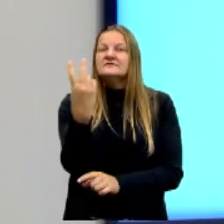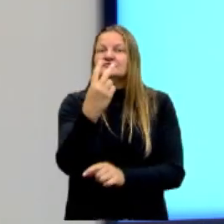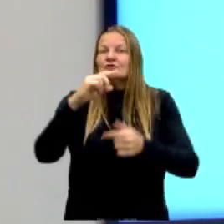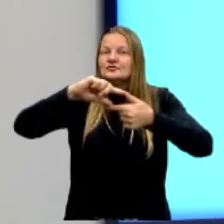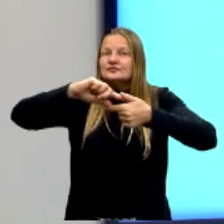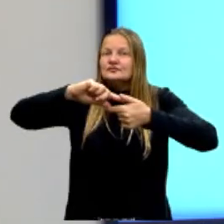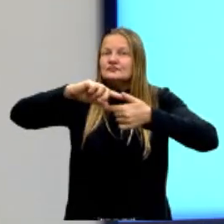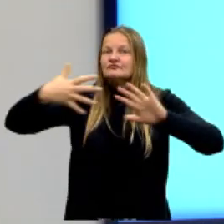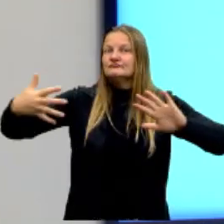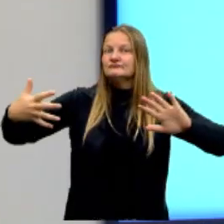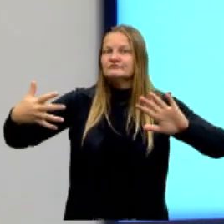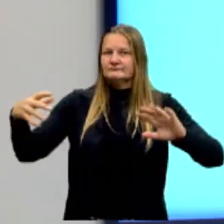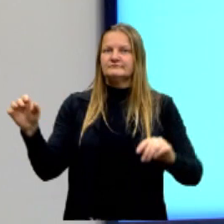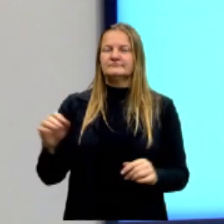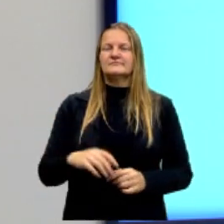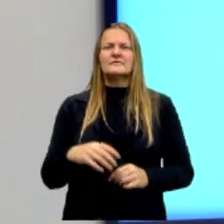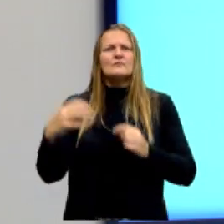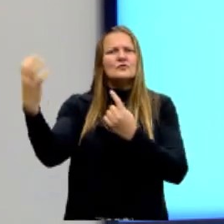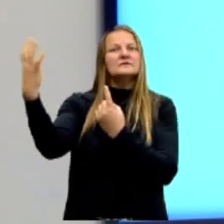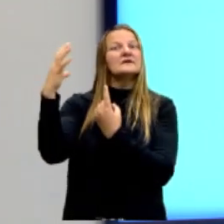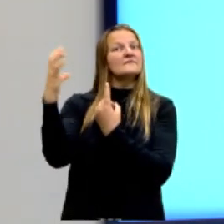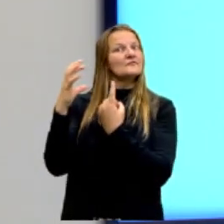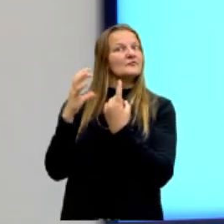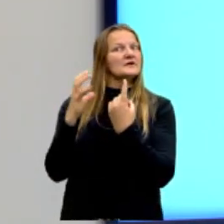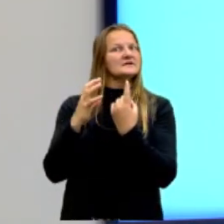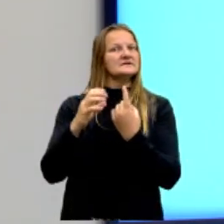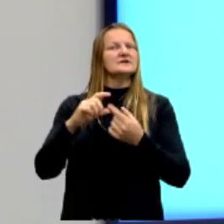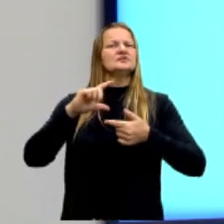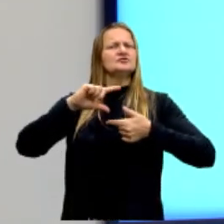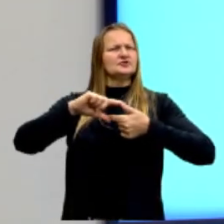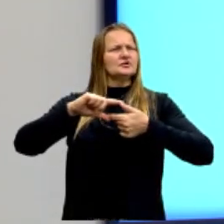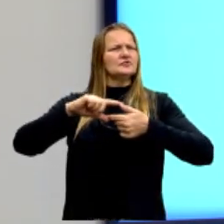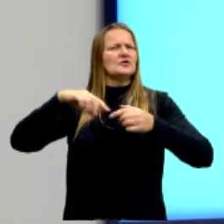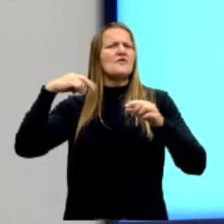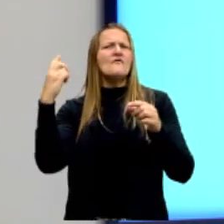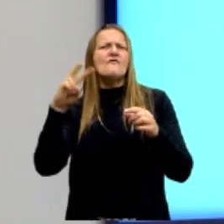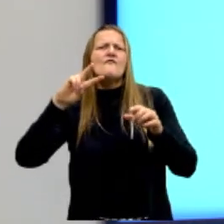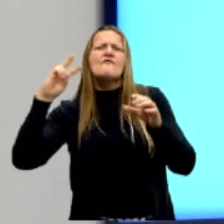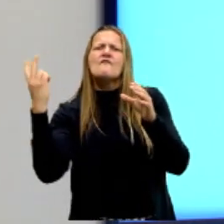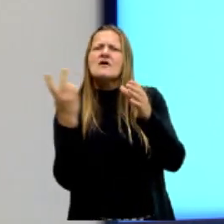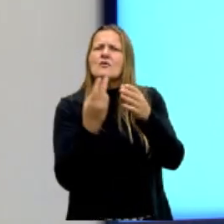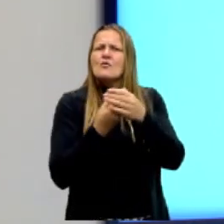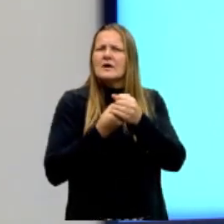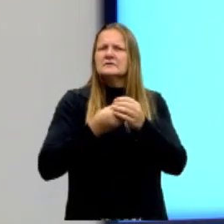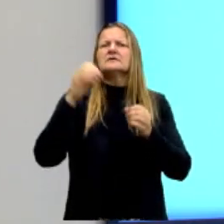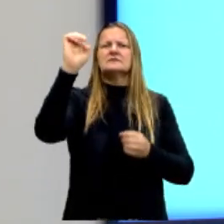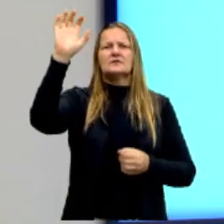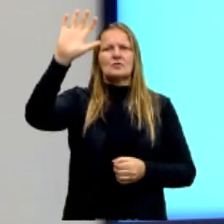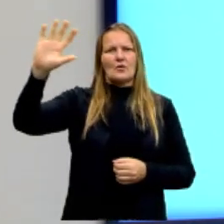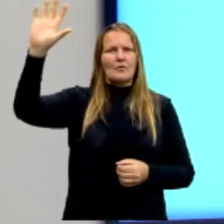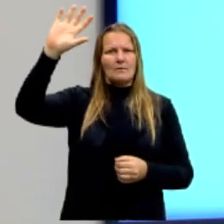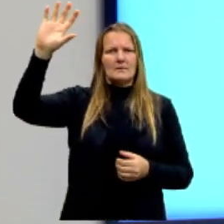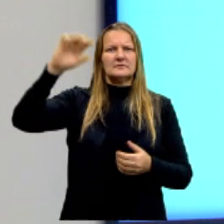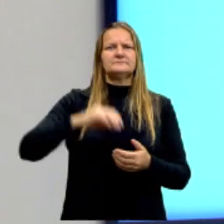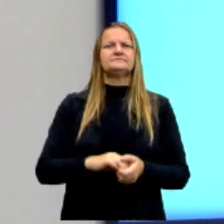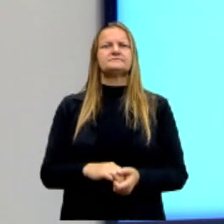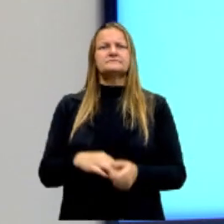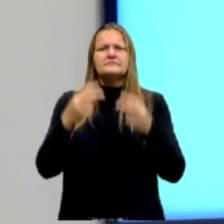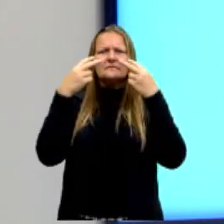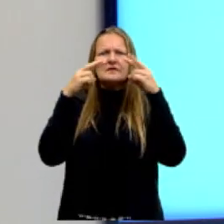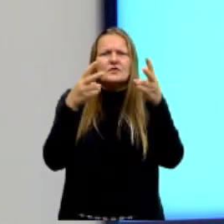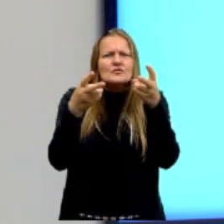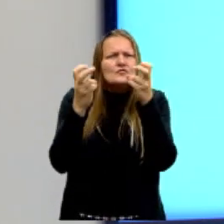Eles foram influenciados pelas vanguardas europeias Ok vejam